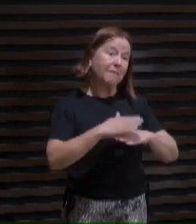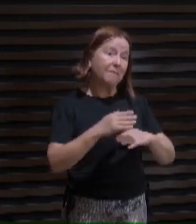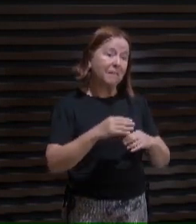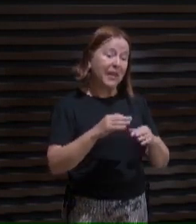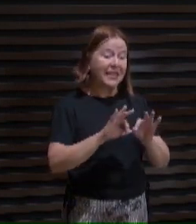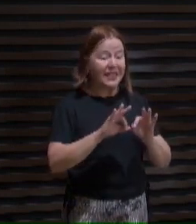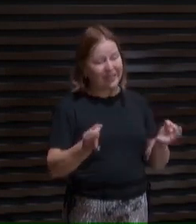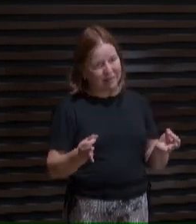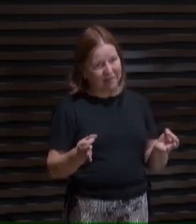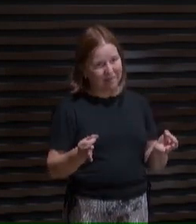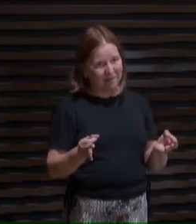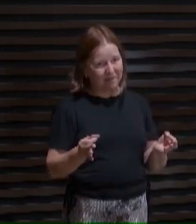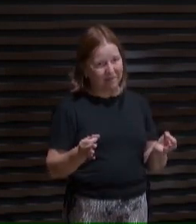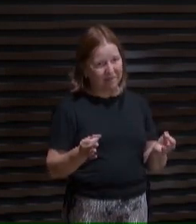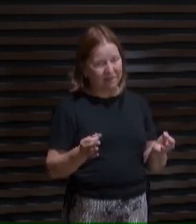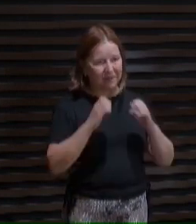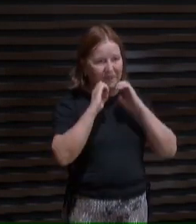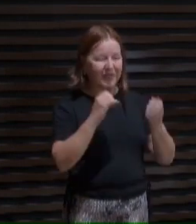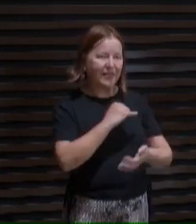O Evangelho de João, ele é muito